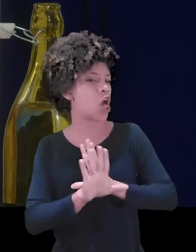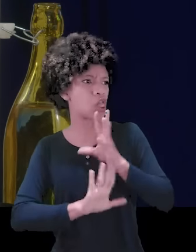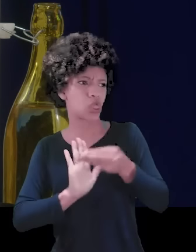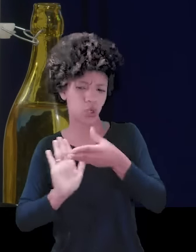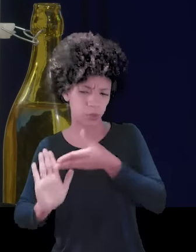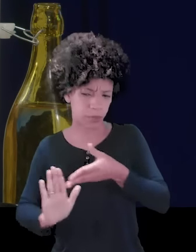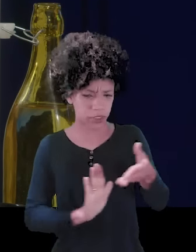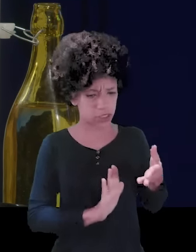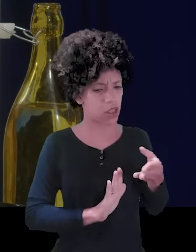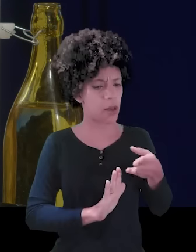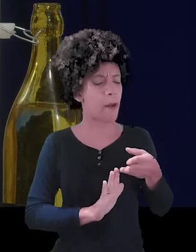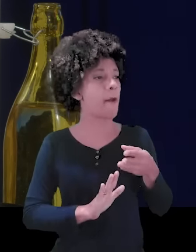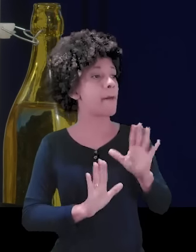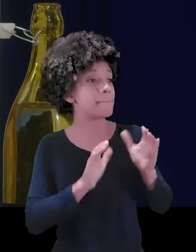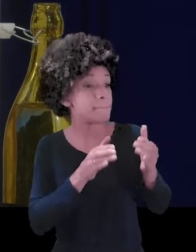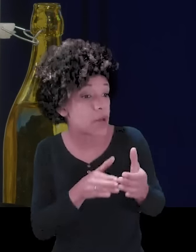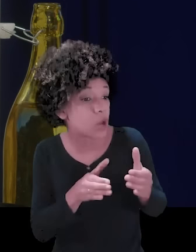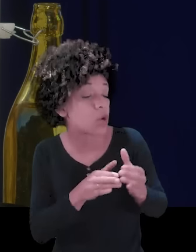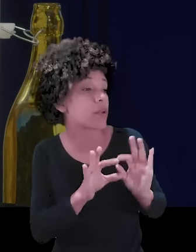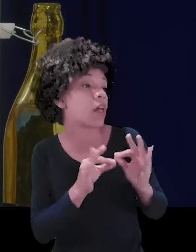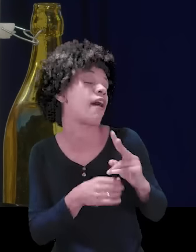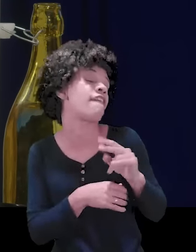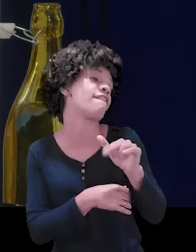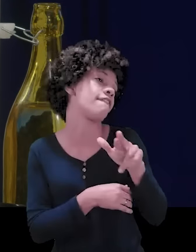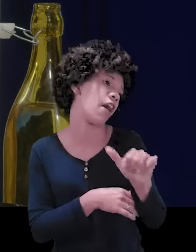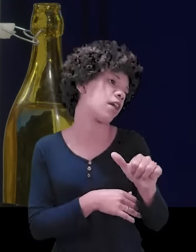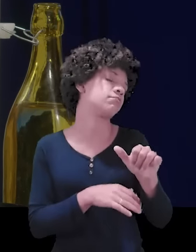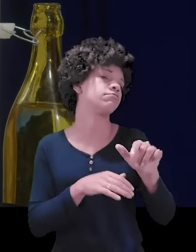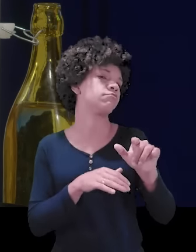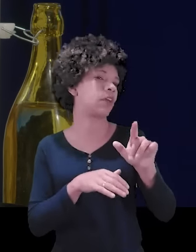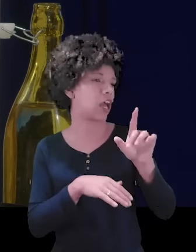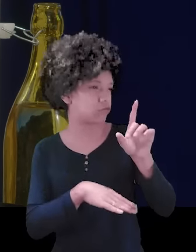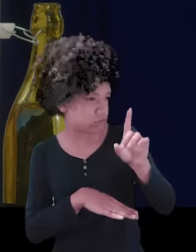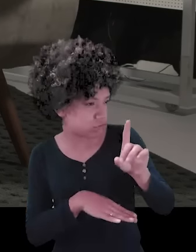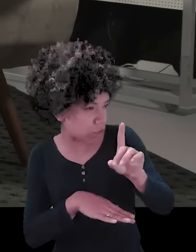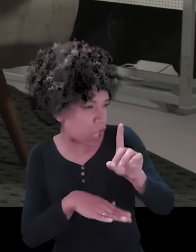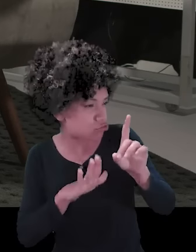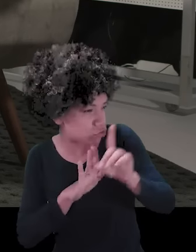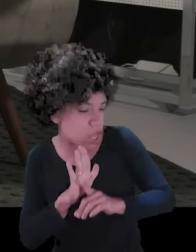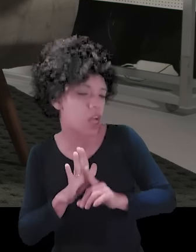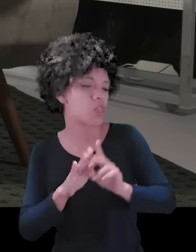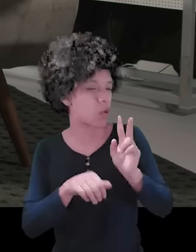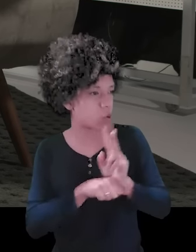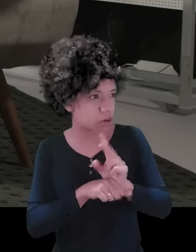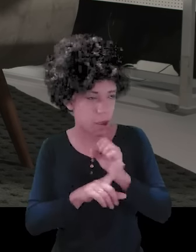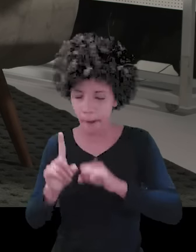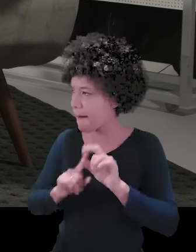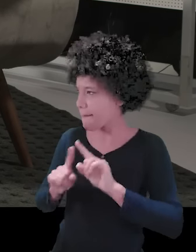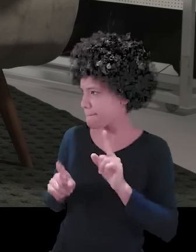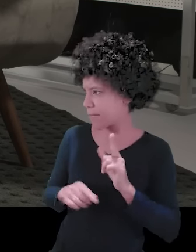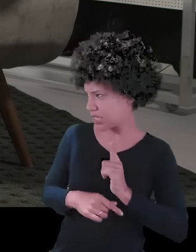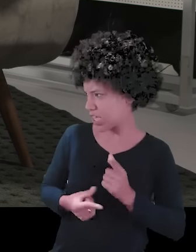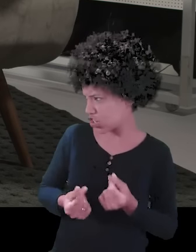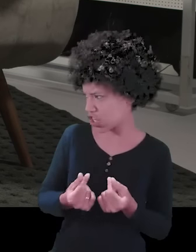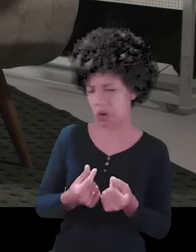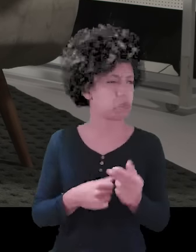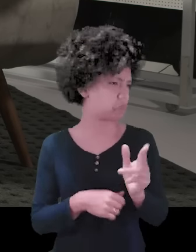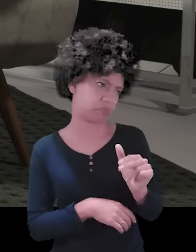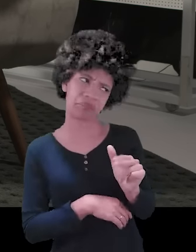todo o processo feito pela Vara da Família Então qual o complemento esse tem social e tudo mais não é assim que faz envolve dinheiro não